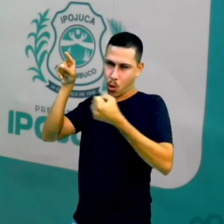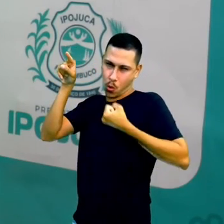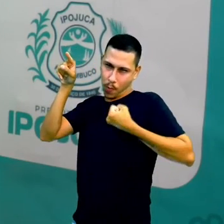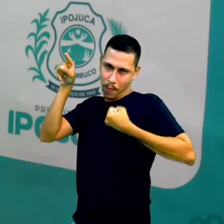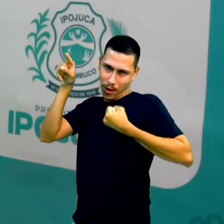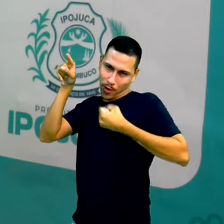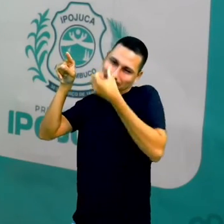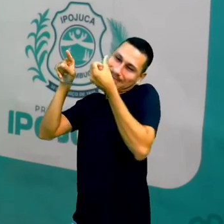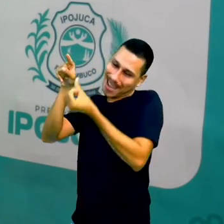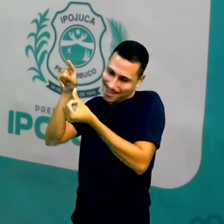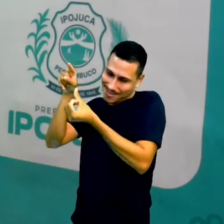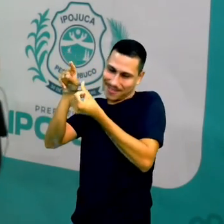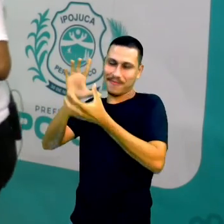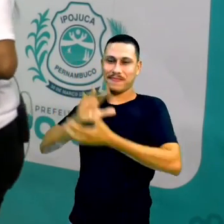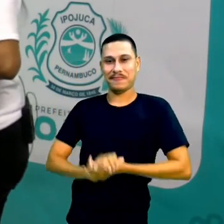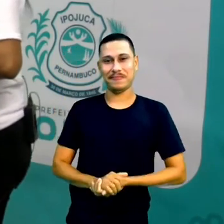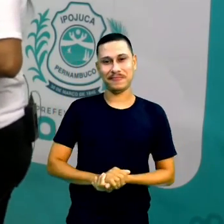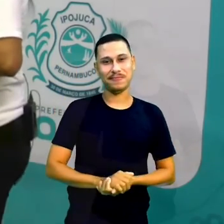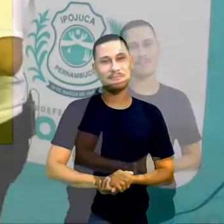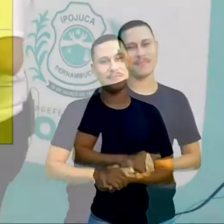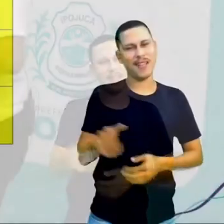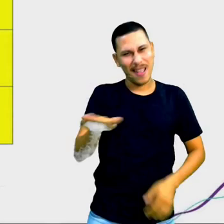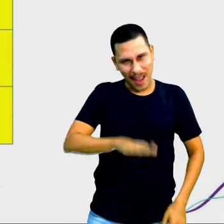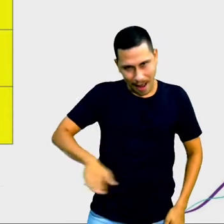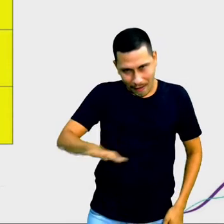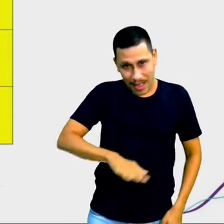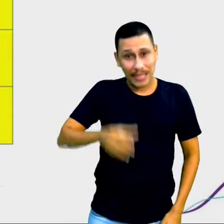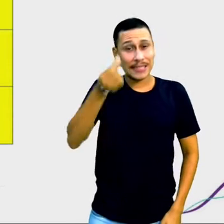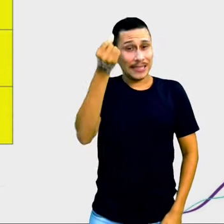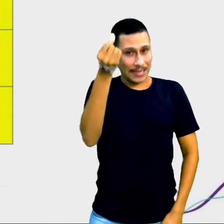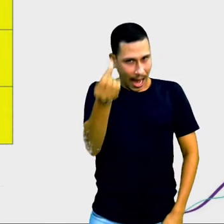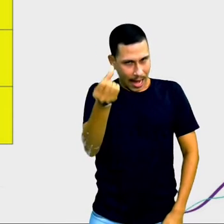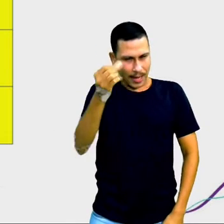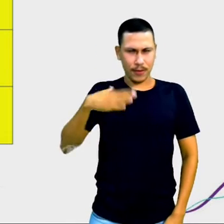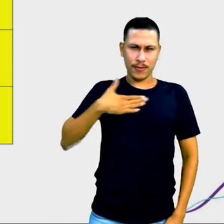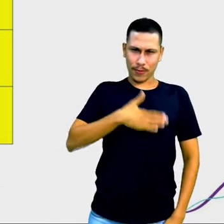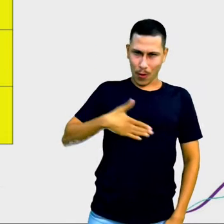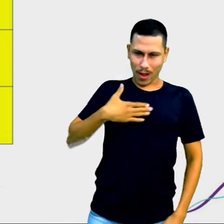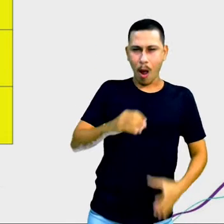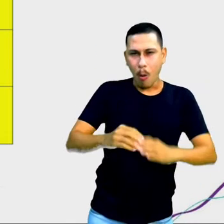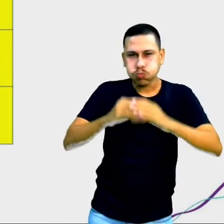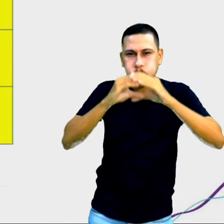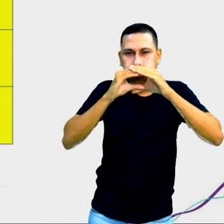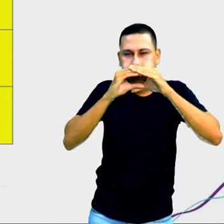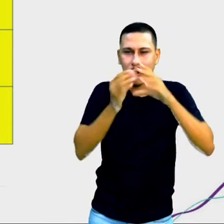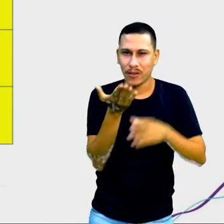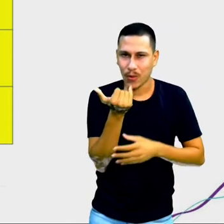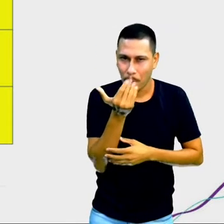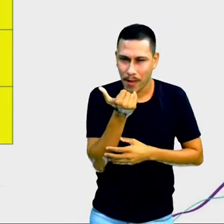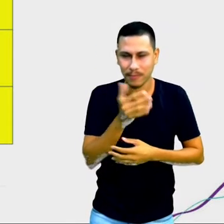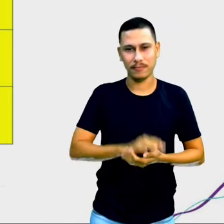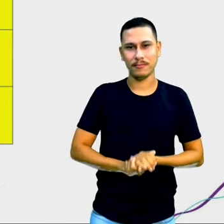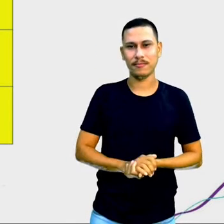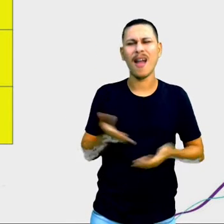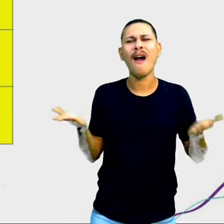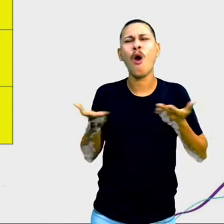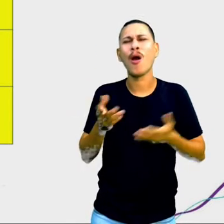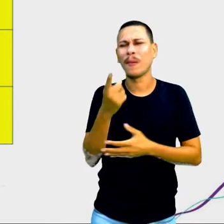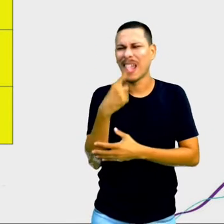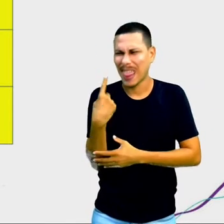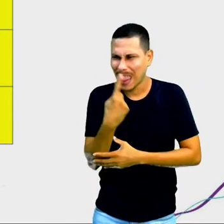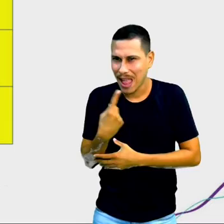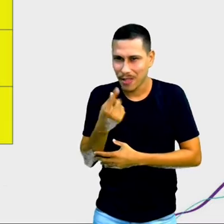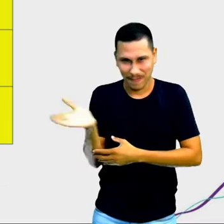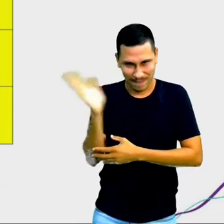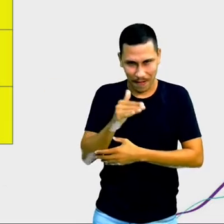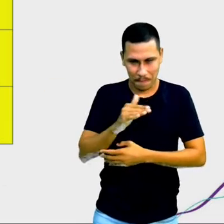número 6. Então, 6 crianças gostam de comer hambúrguer e pirulito. Vamos lá,